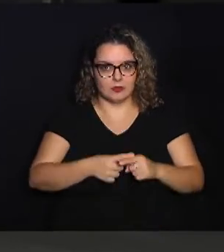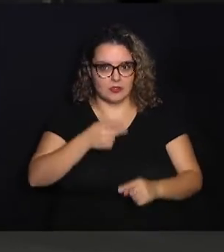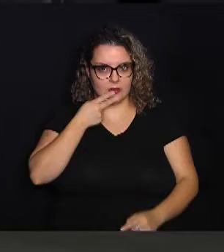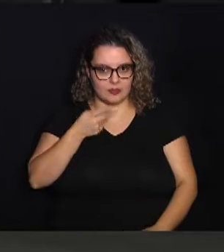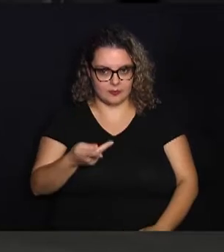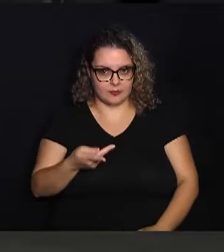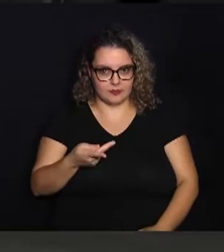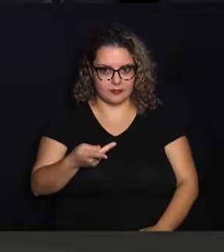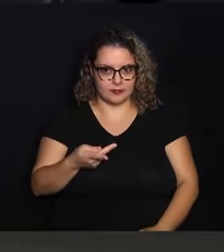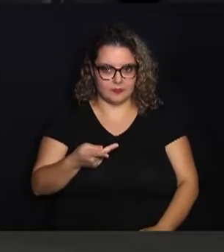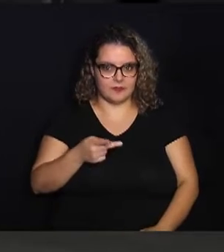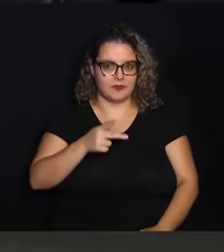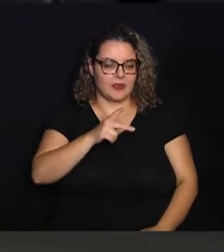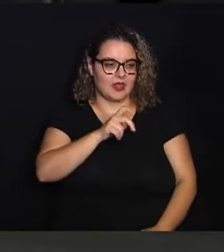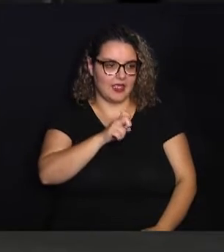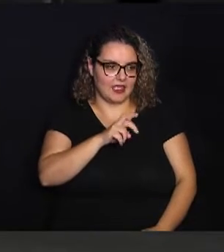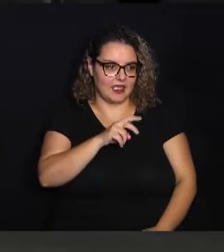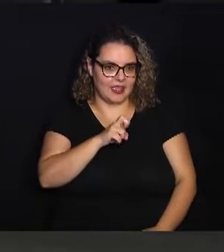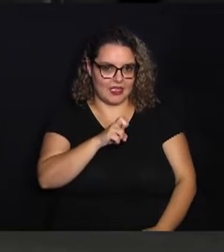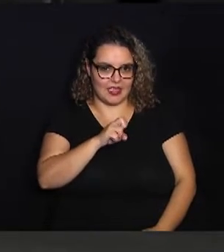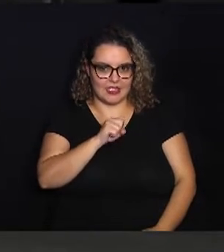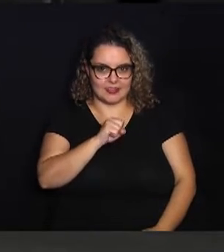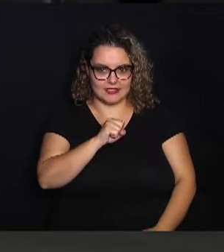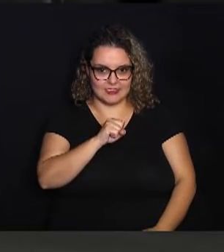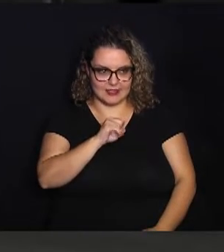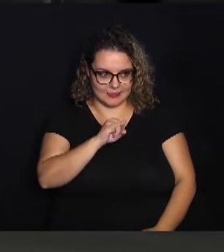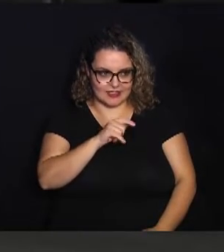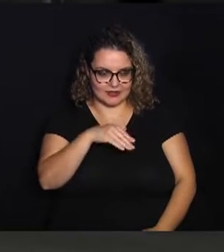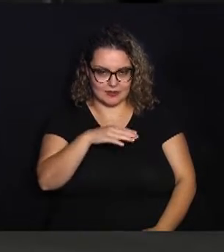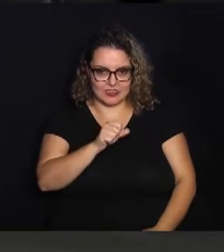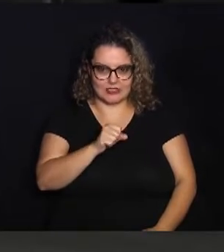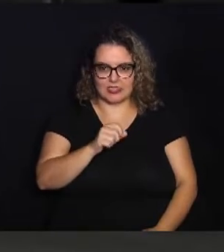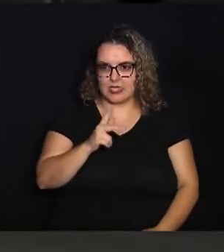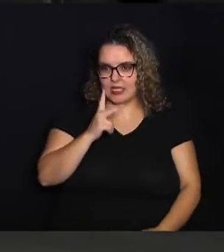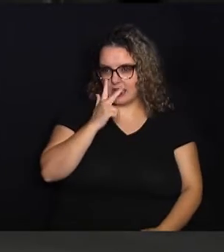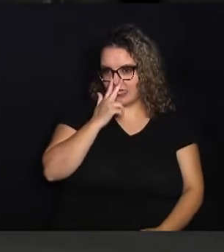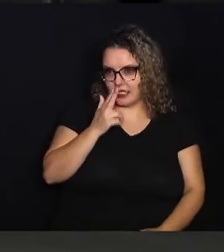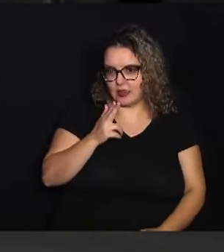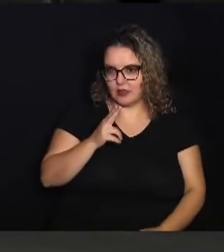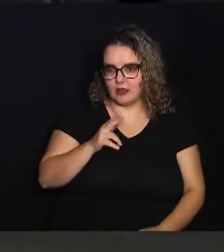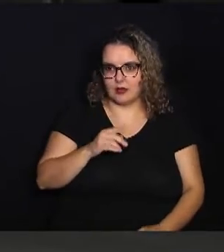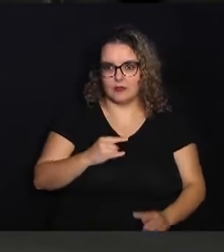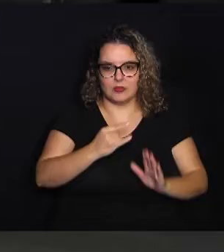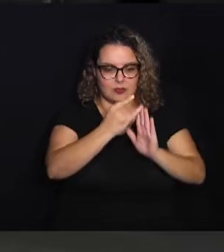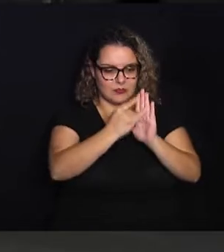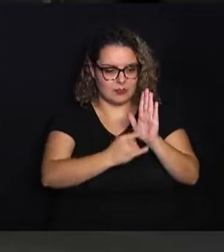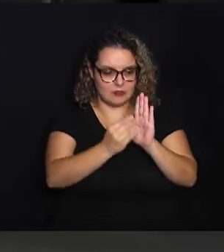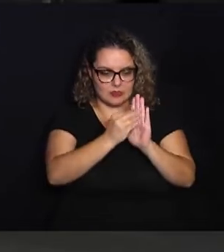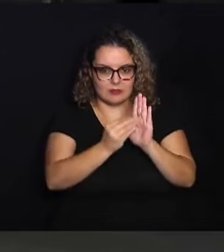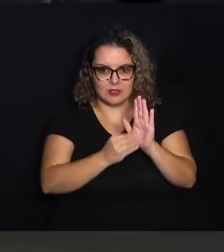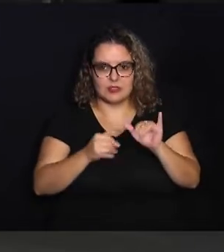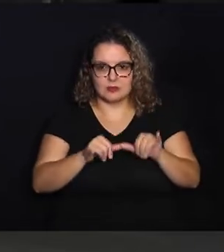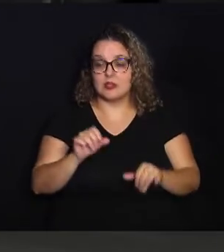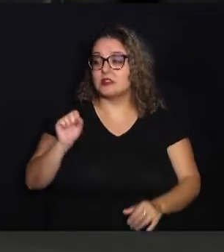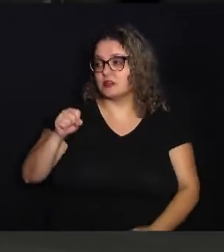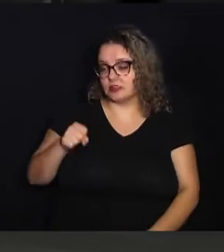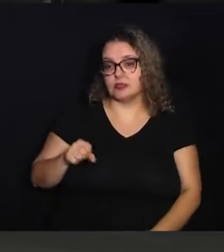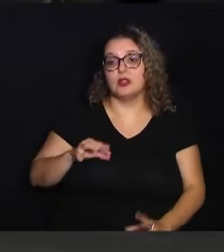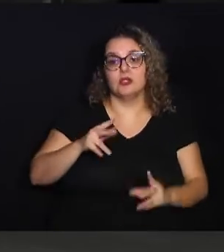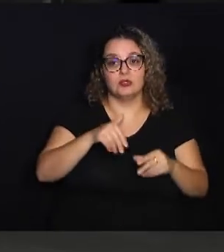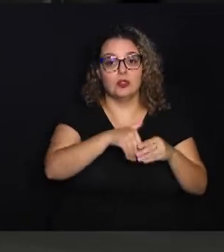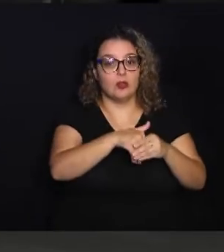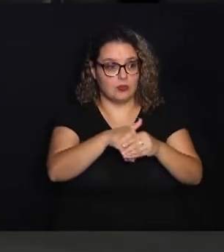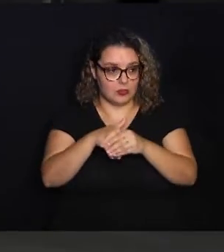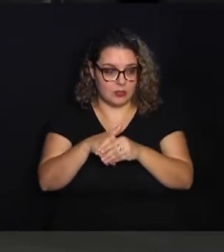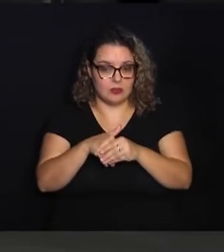as erésimas, né? Erésimas, exato. É como se fosse um ticket de mercado. Isso. Que todo voto que a